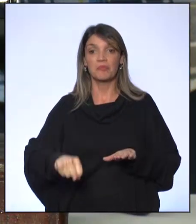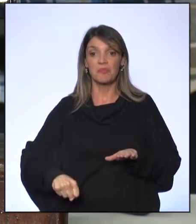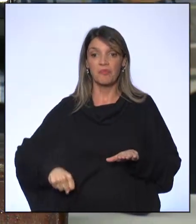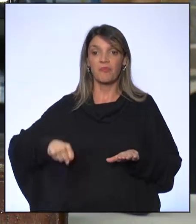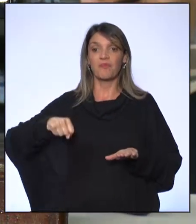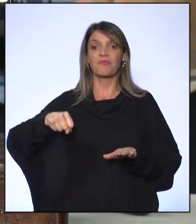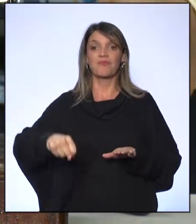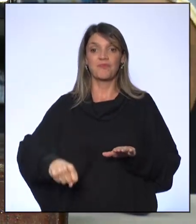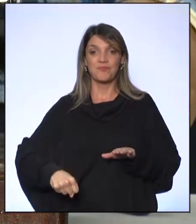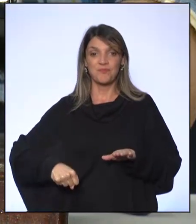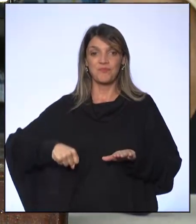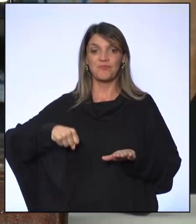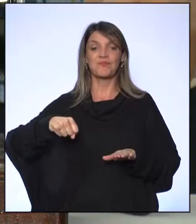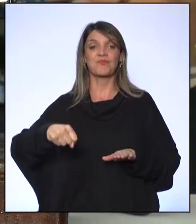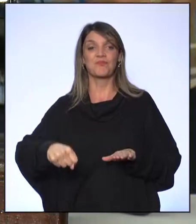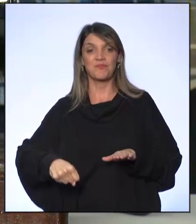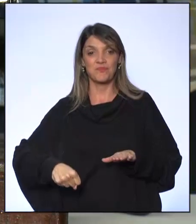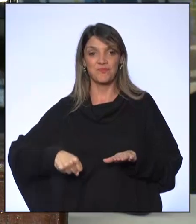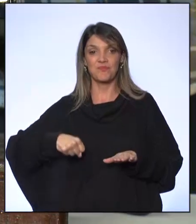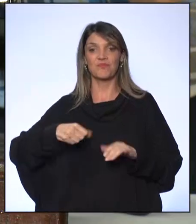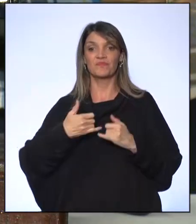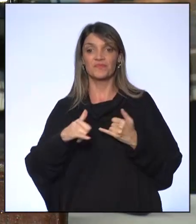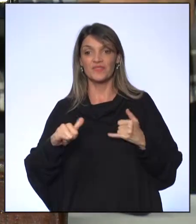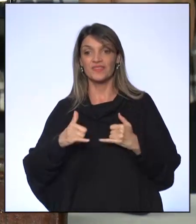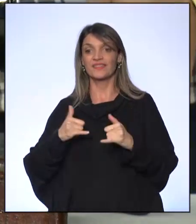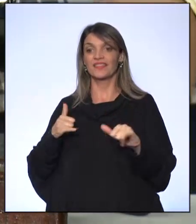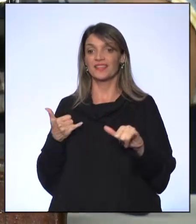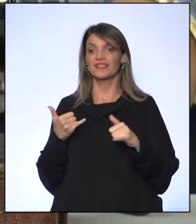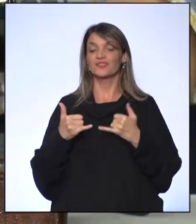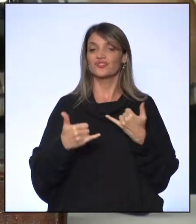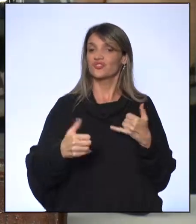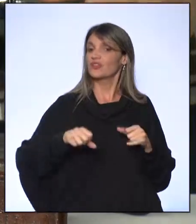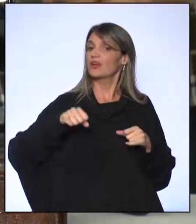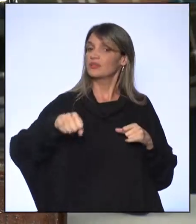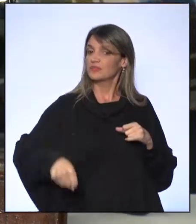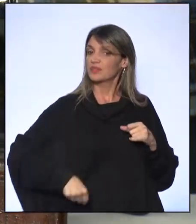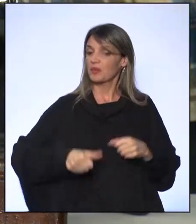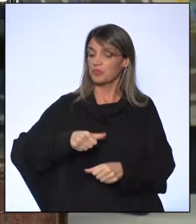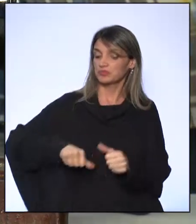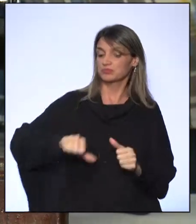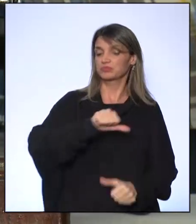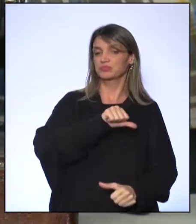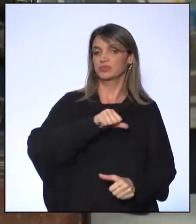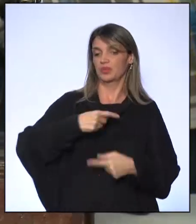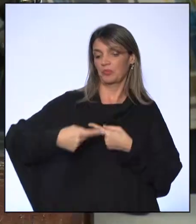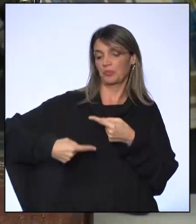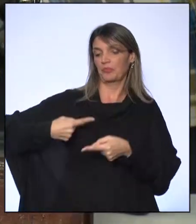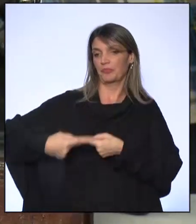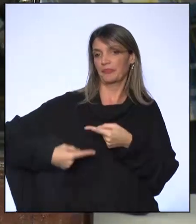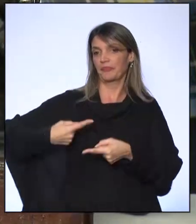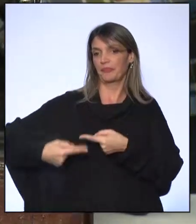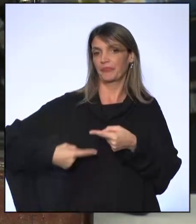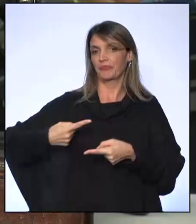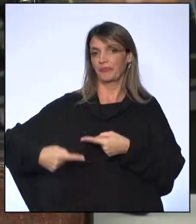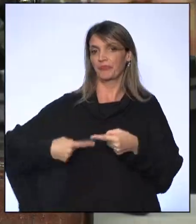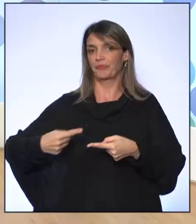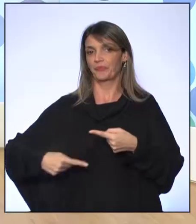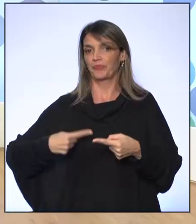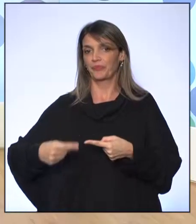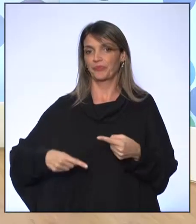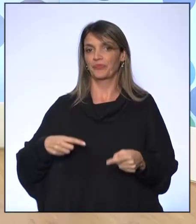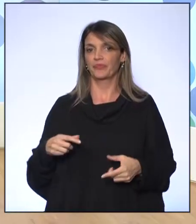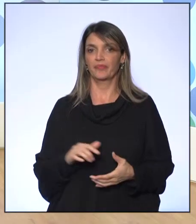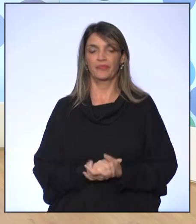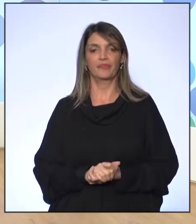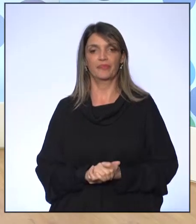ir fornecendo a energia mecânica e essa transferência de rotação, ela era transferida então